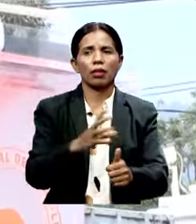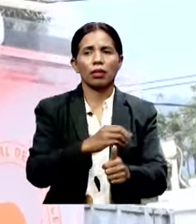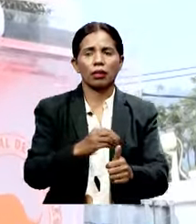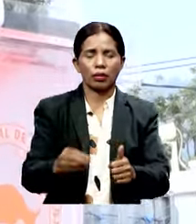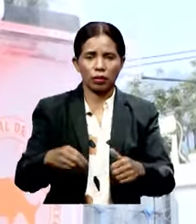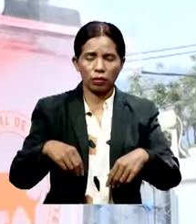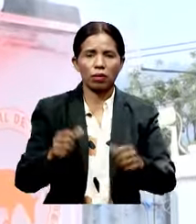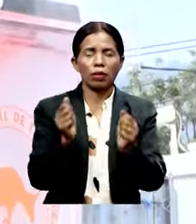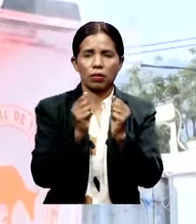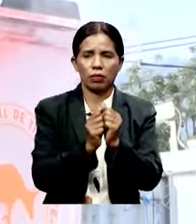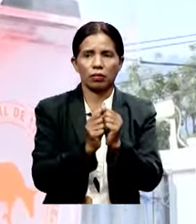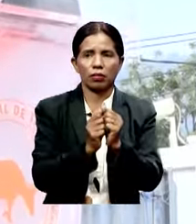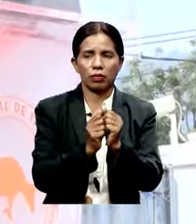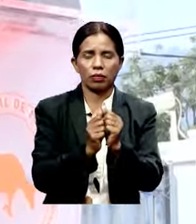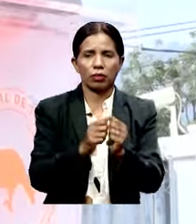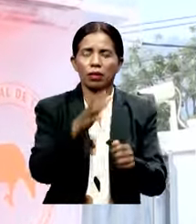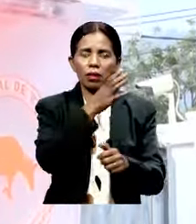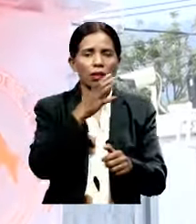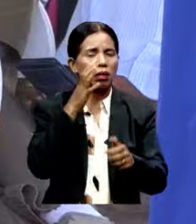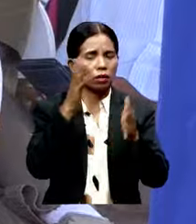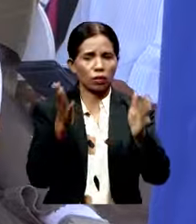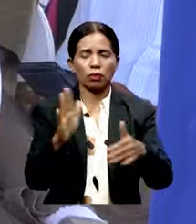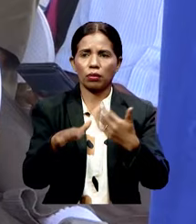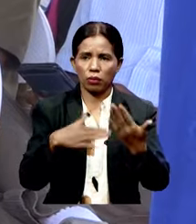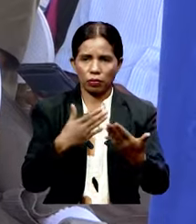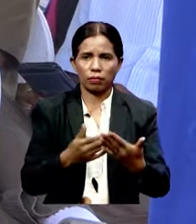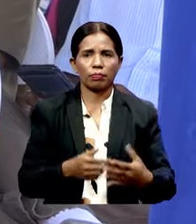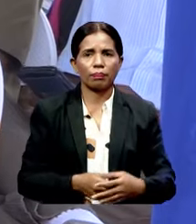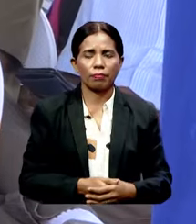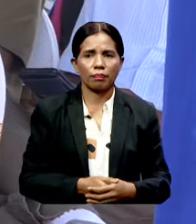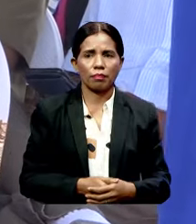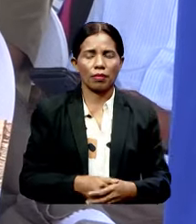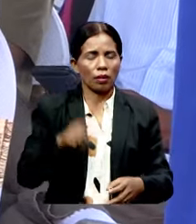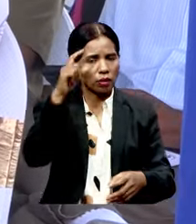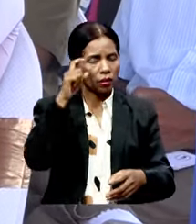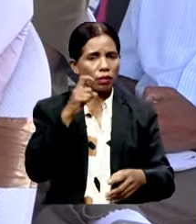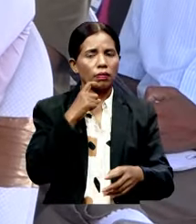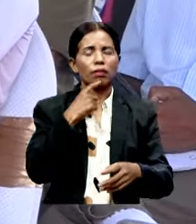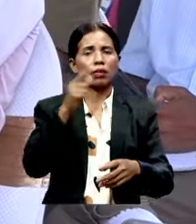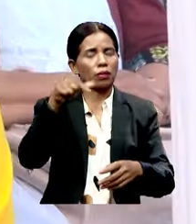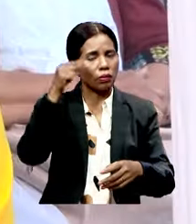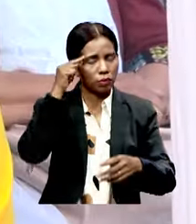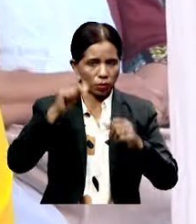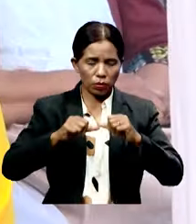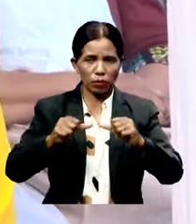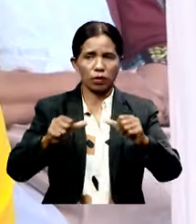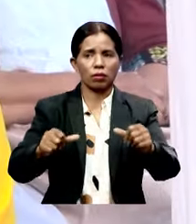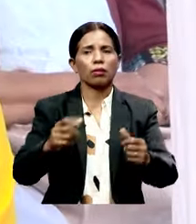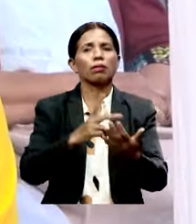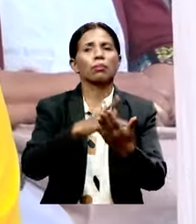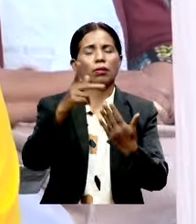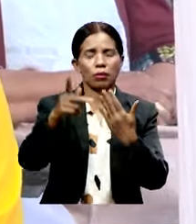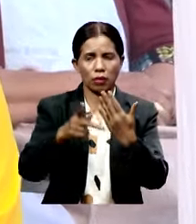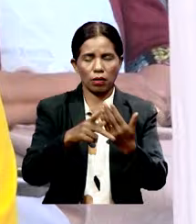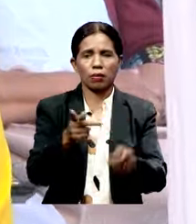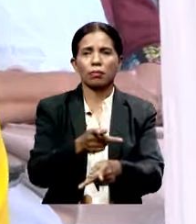racimos, agricultores sira. Além de nessa, Nana Guzmão afirma, o governo se continua a criar programa